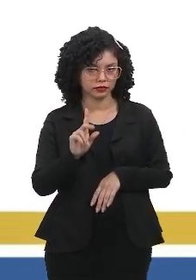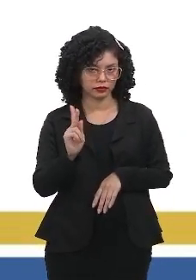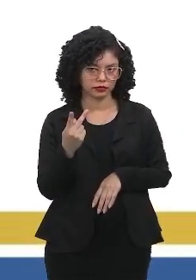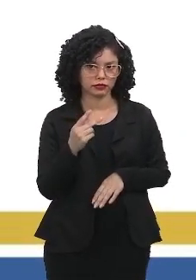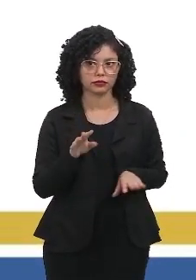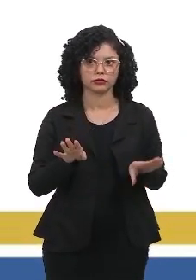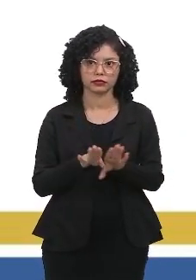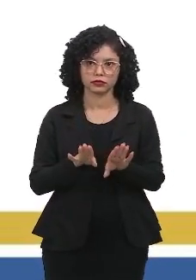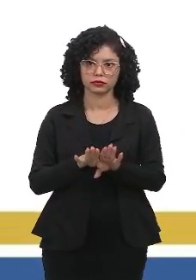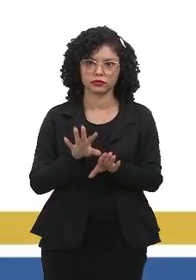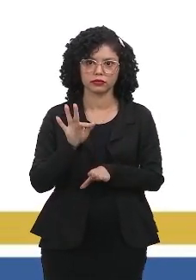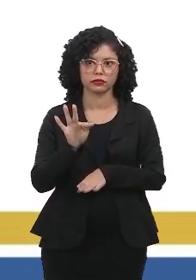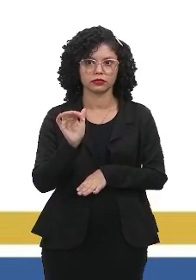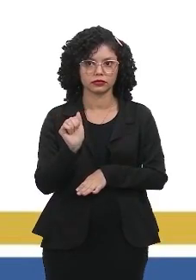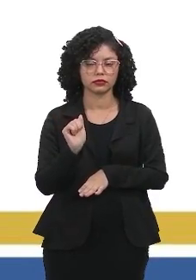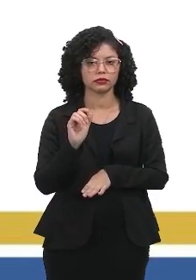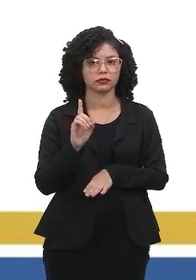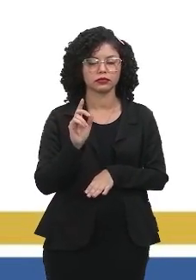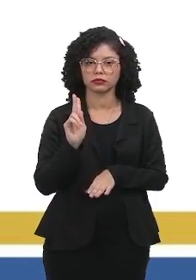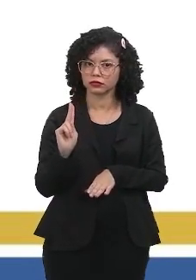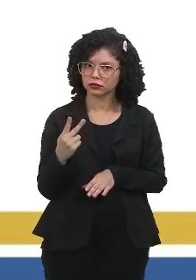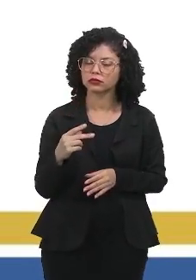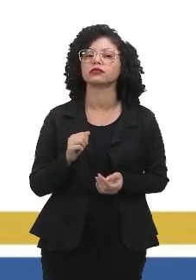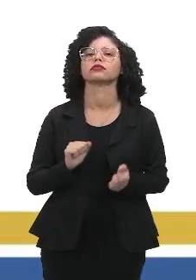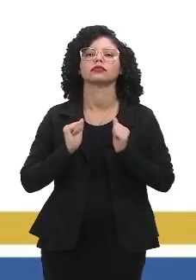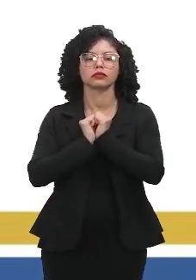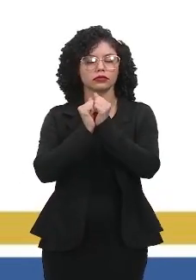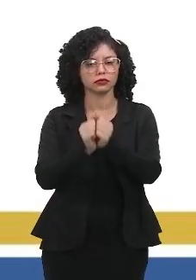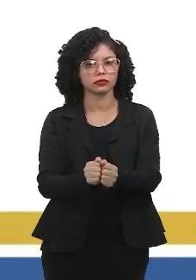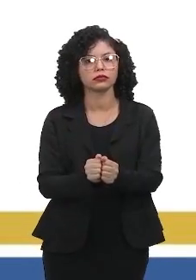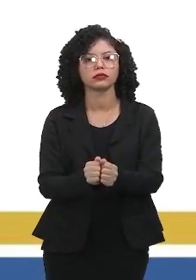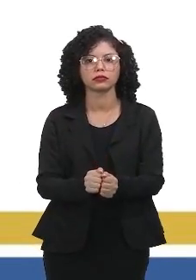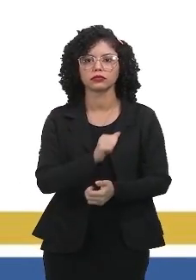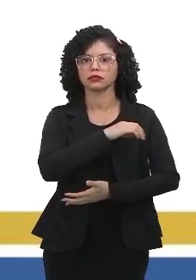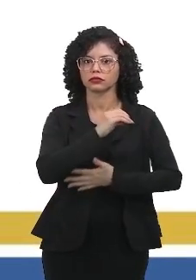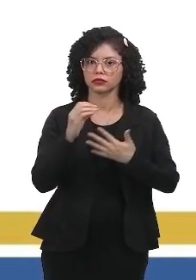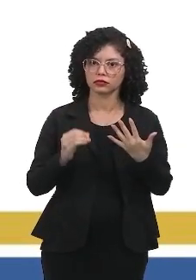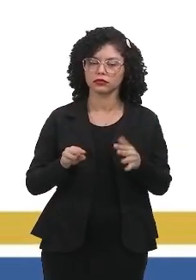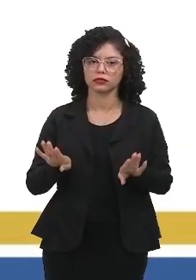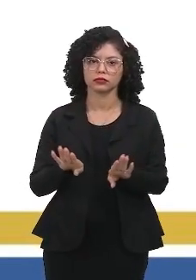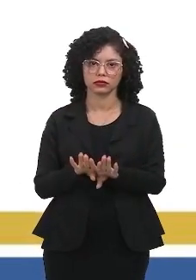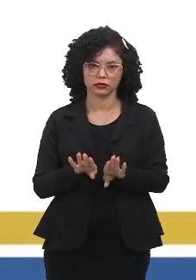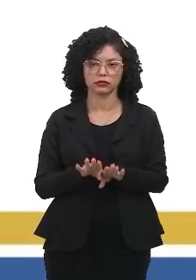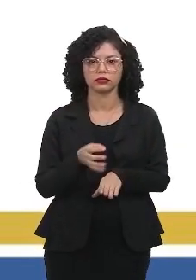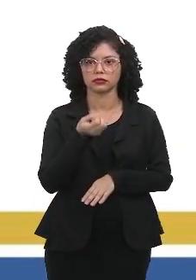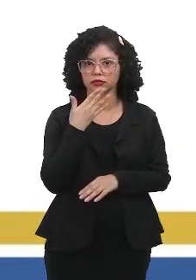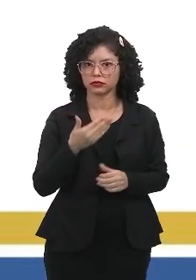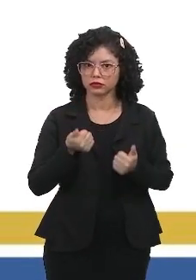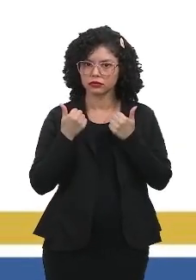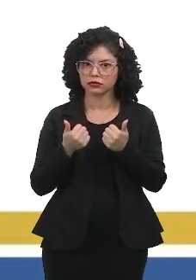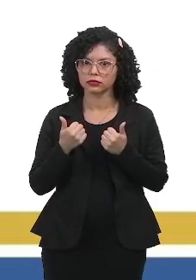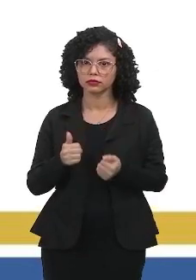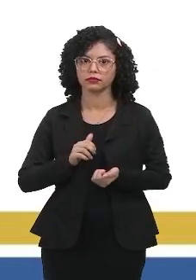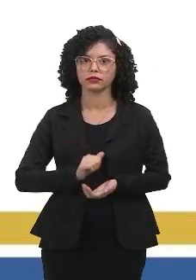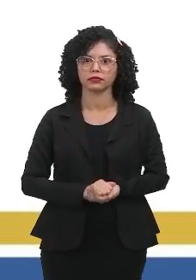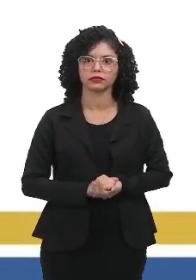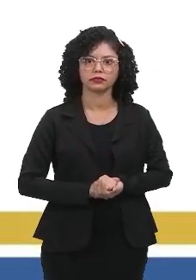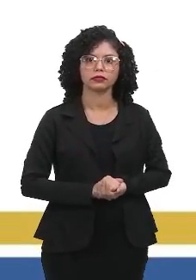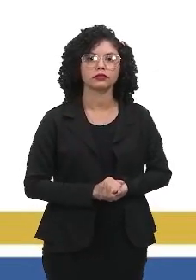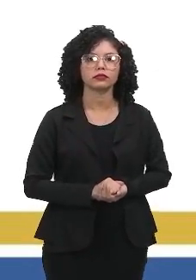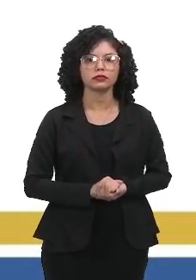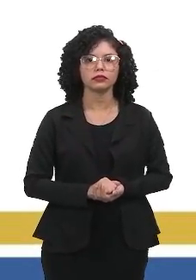eu quero saber desses dois eles participam também da cadeia respiratória muito bem lembrado isso